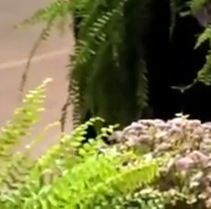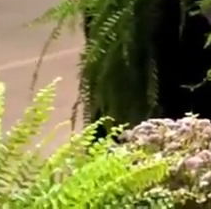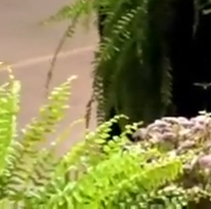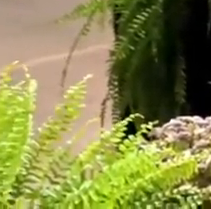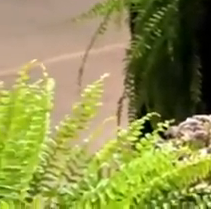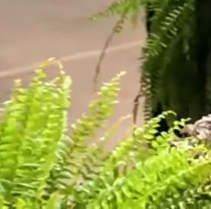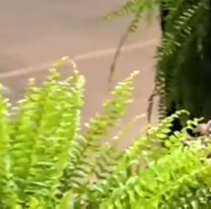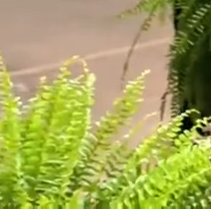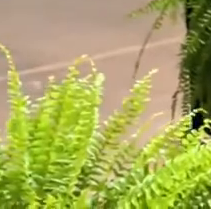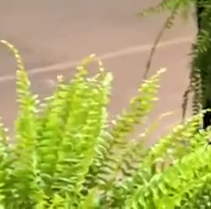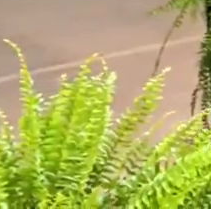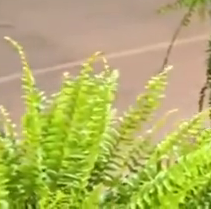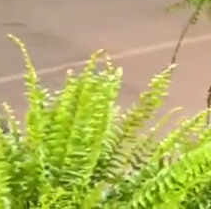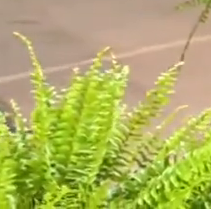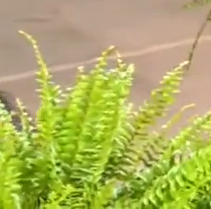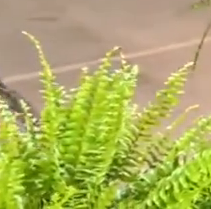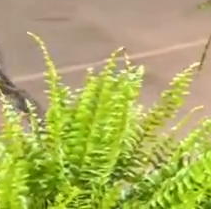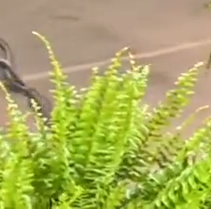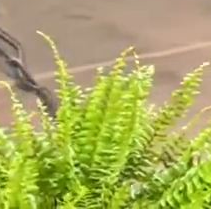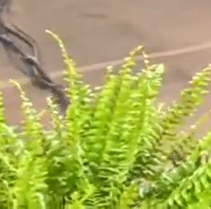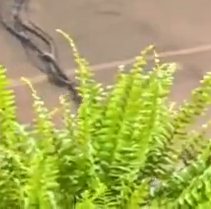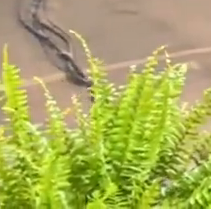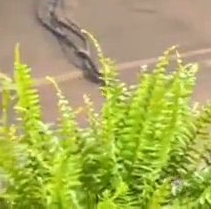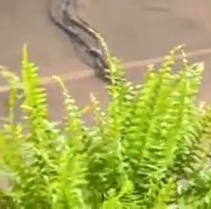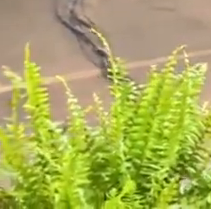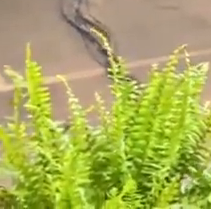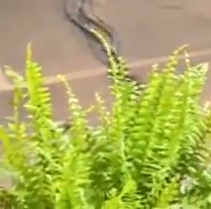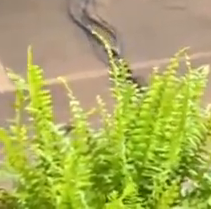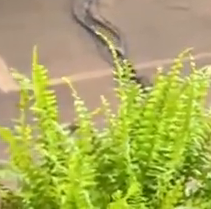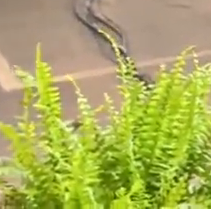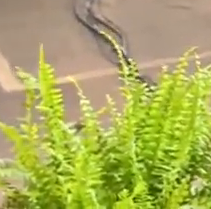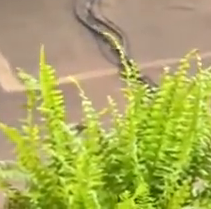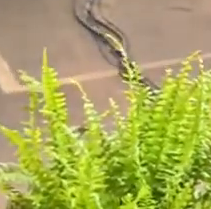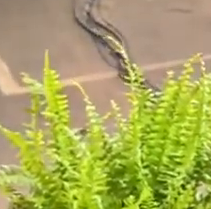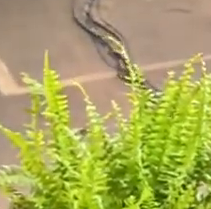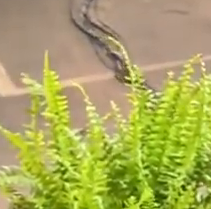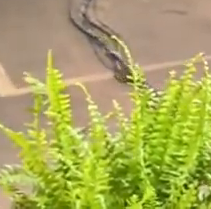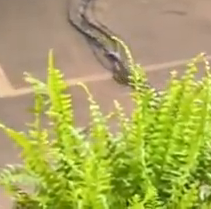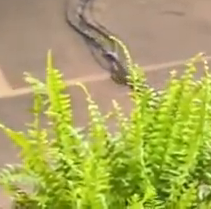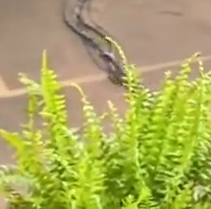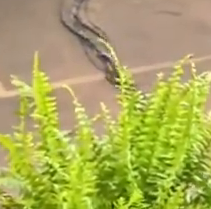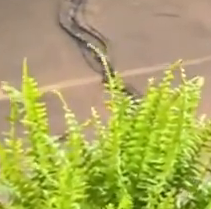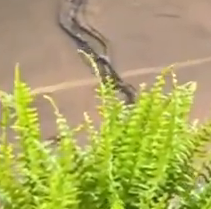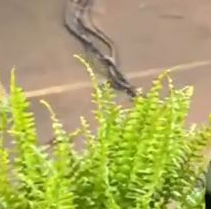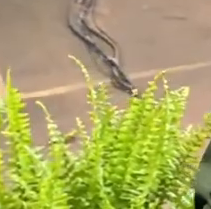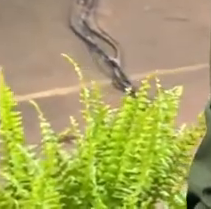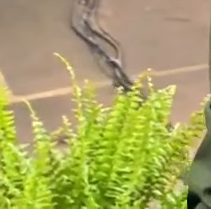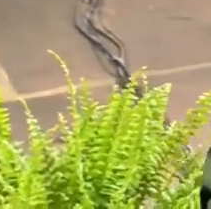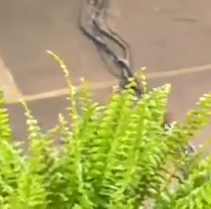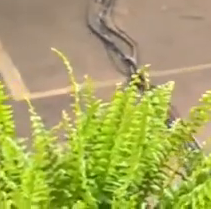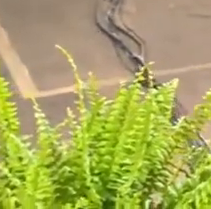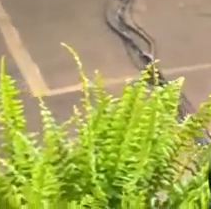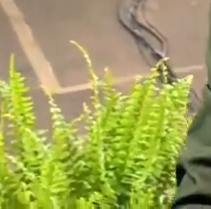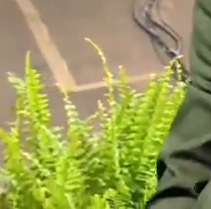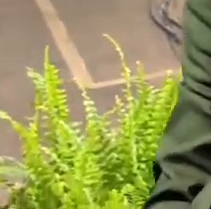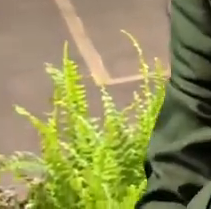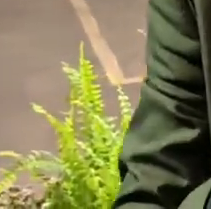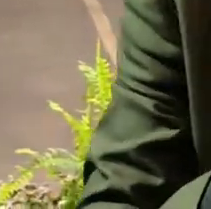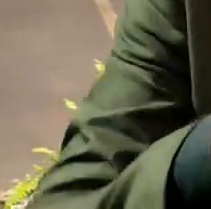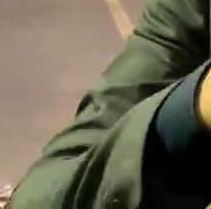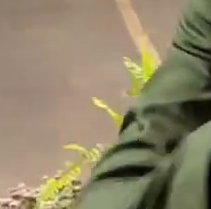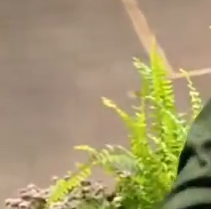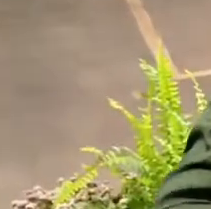transmissão pelas redes sociais para amanhã participar de forma diferente participar presencialmente conosco aqui